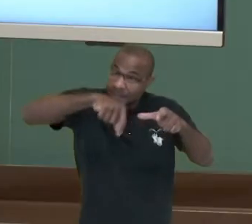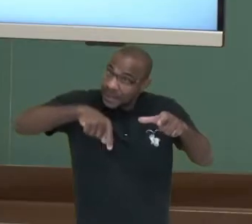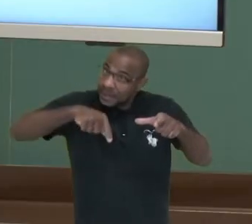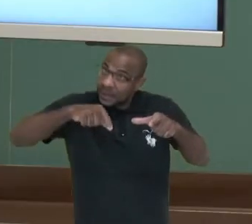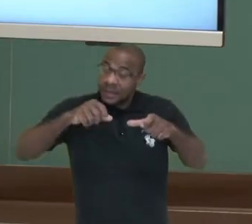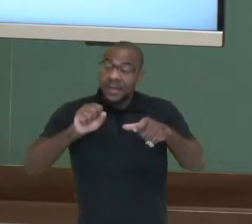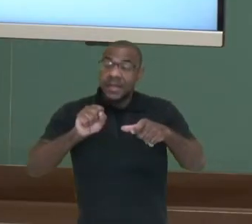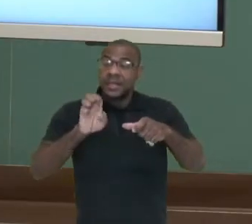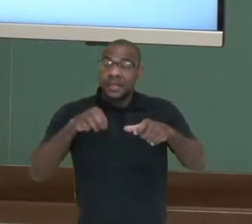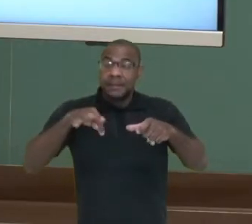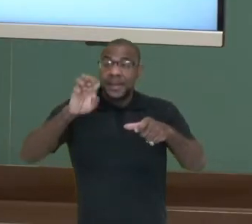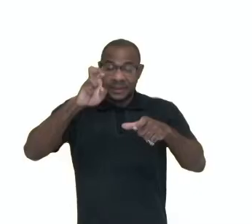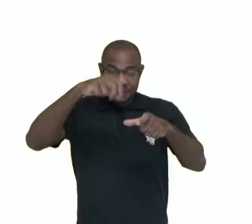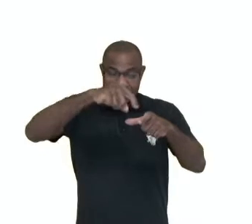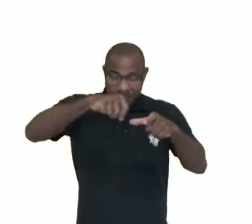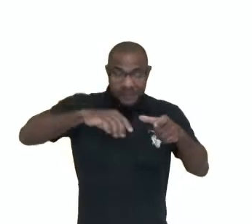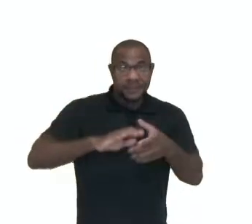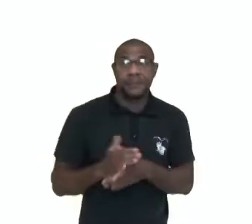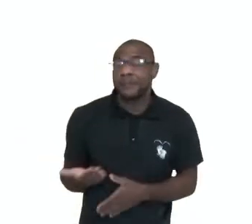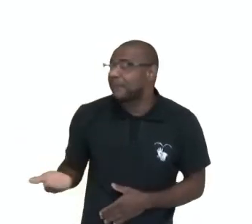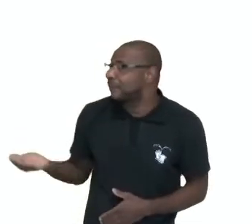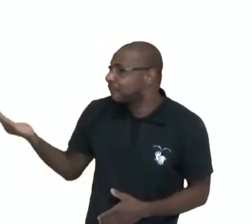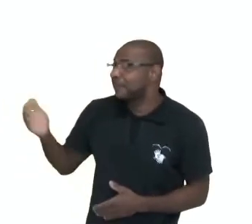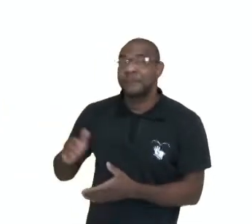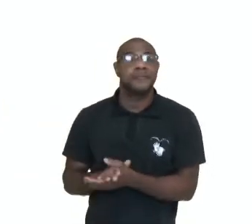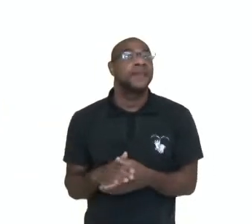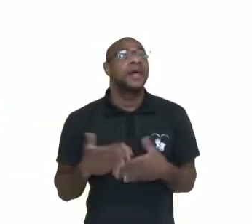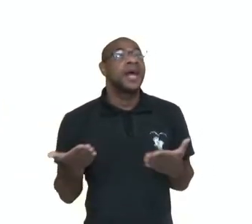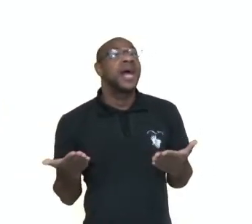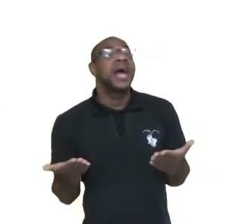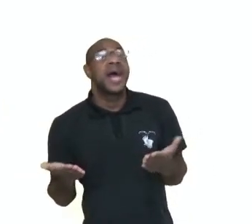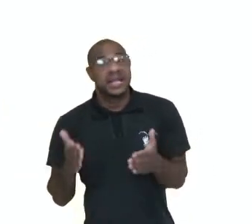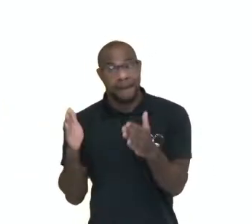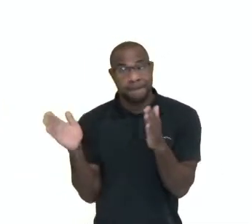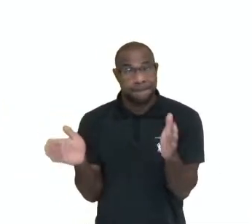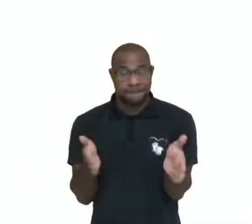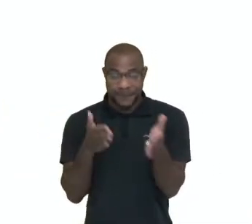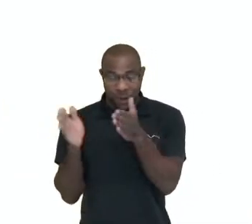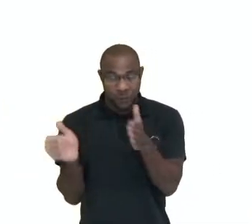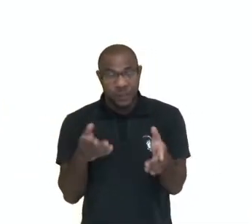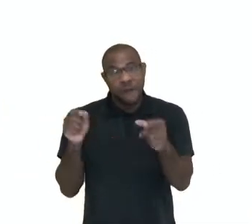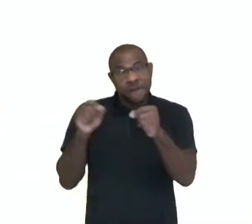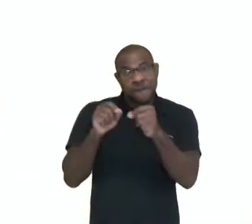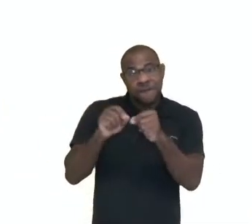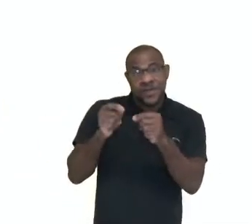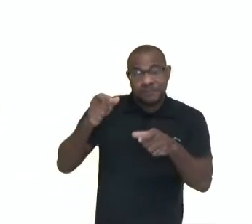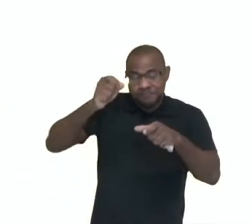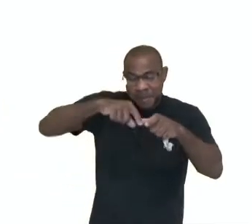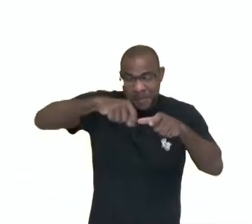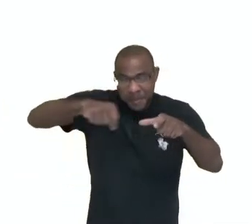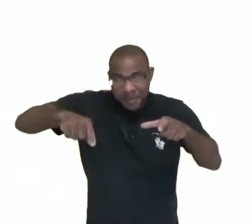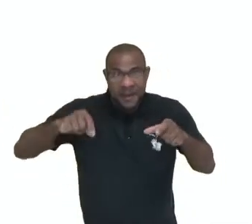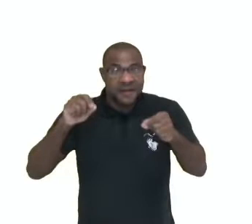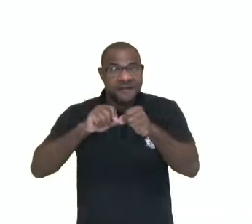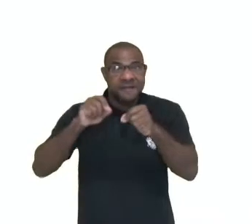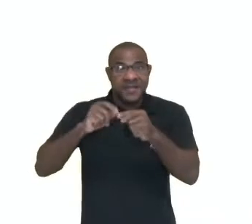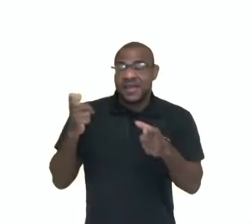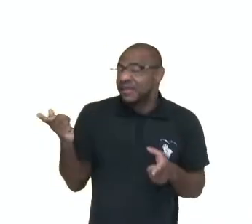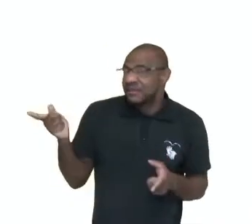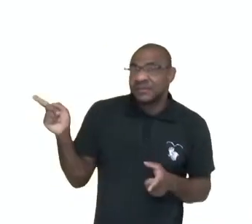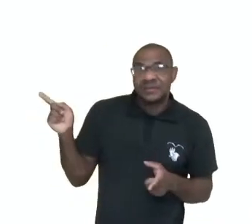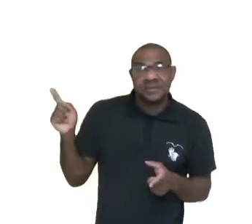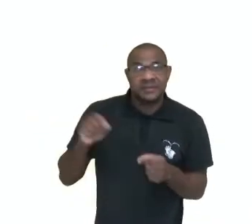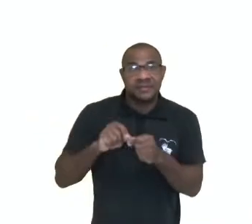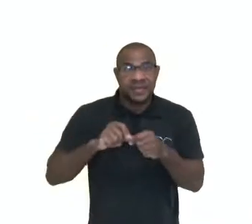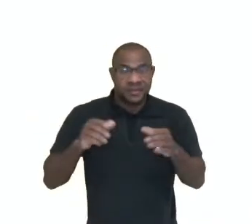aqui, essa produção feita em grandes extensões de terra monocultora também é voltada para